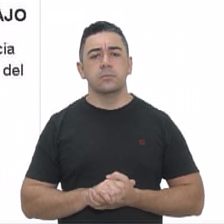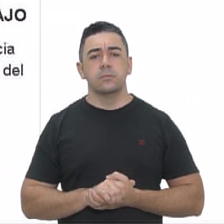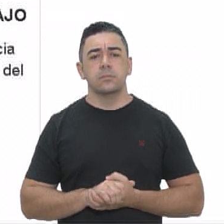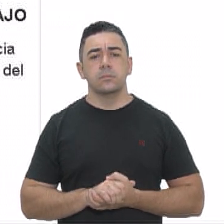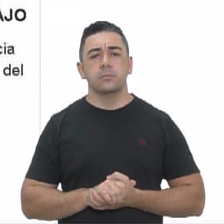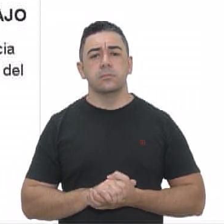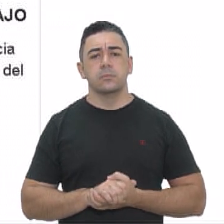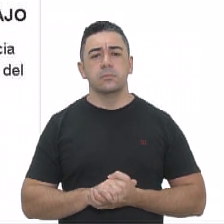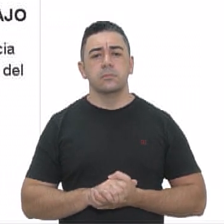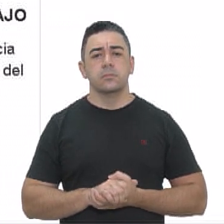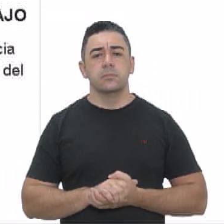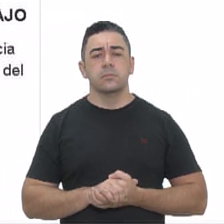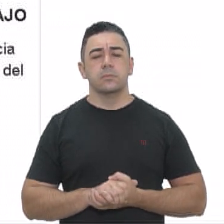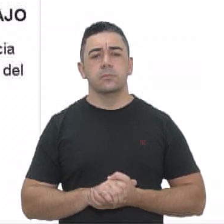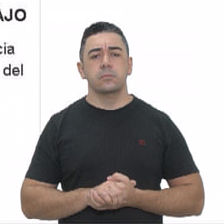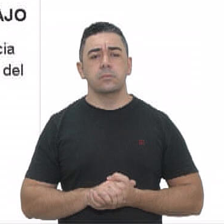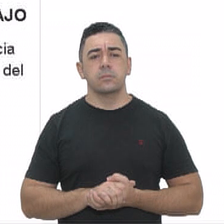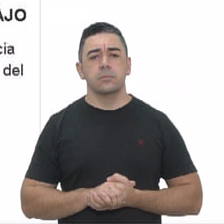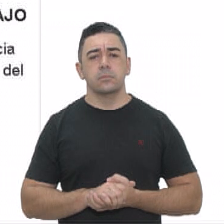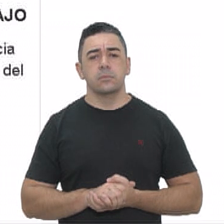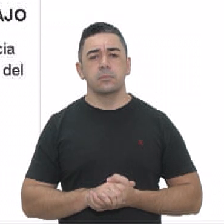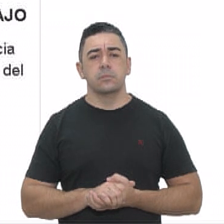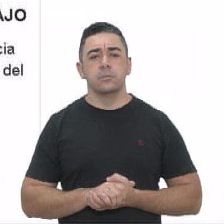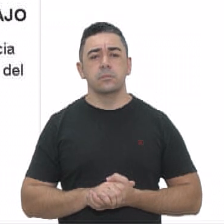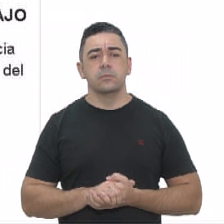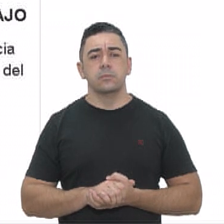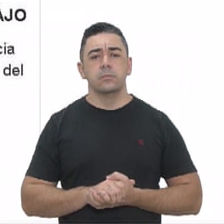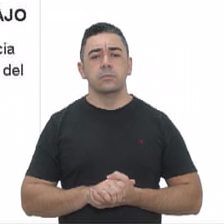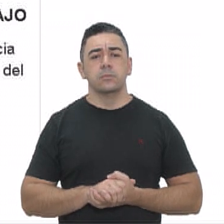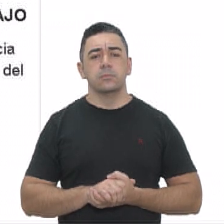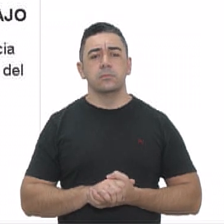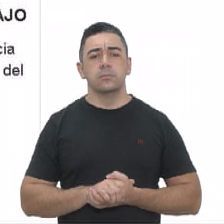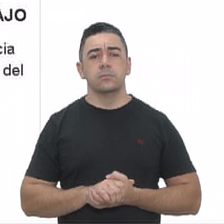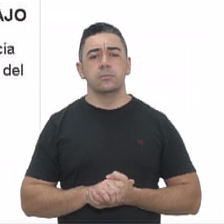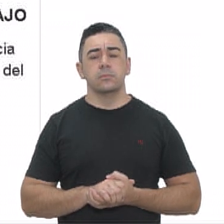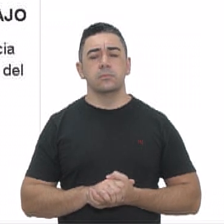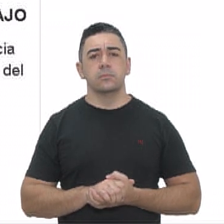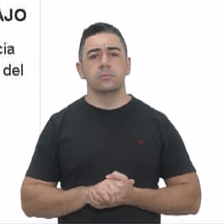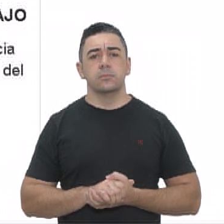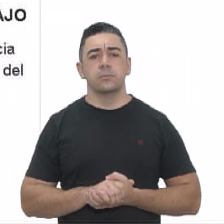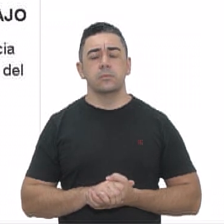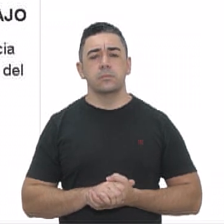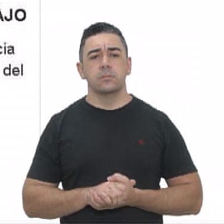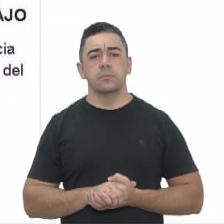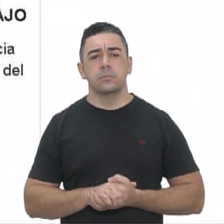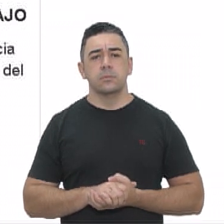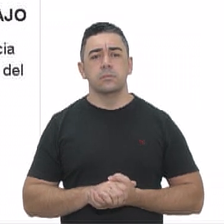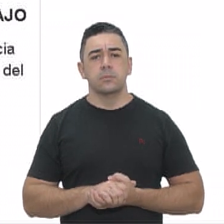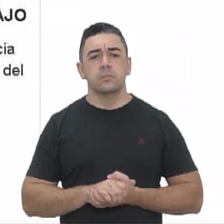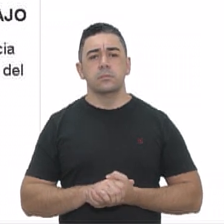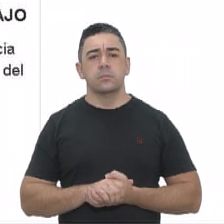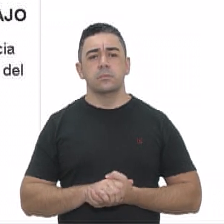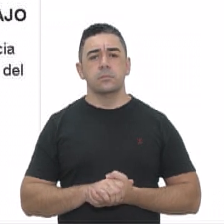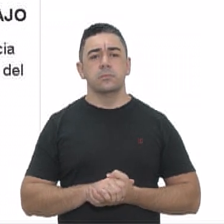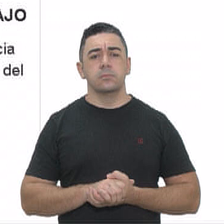sea que decida quedarse o ir como turista, pues su índice de